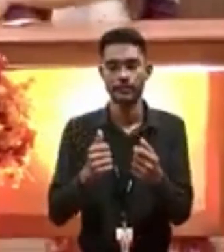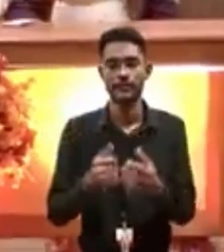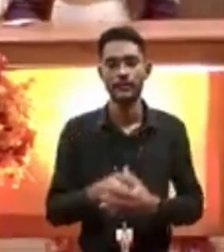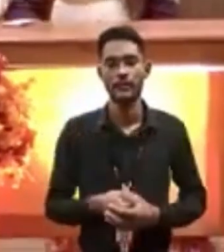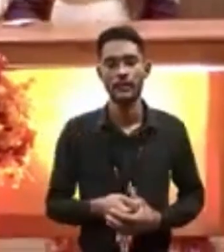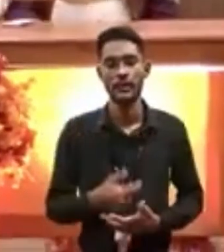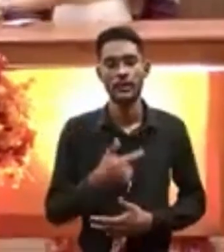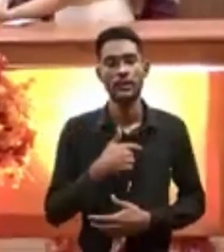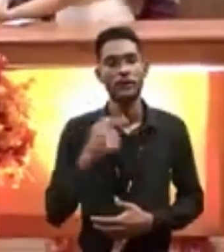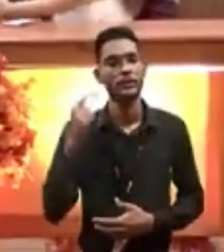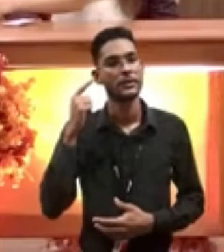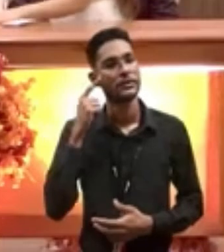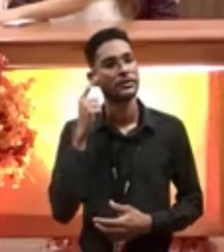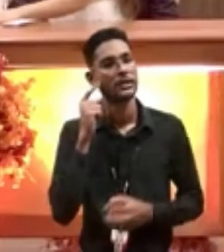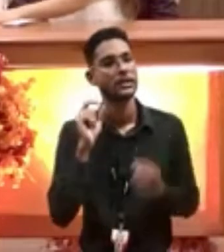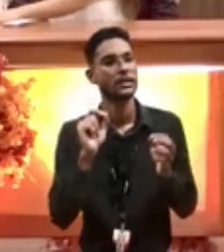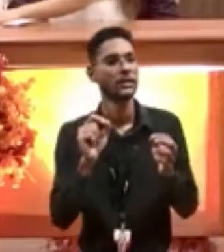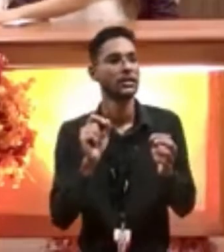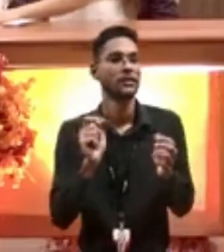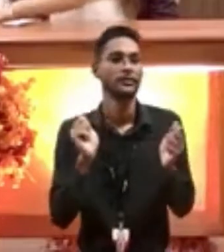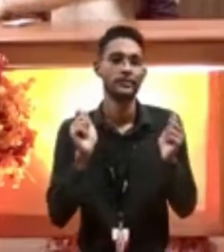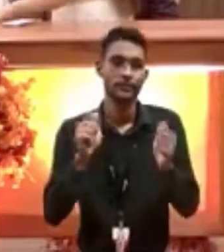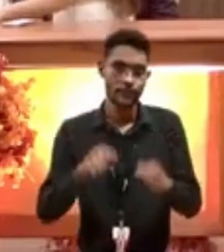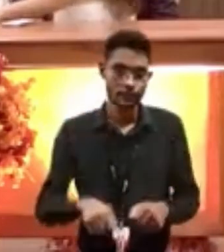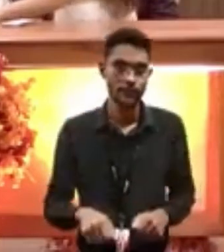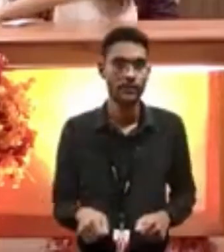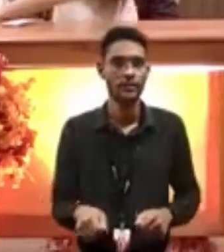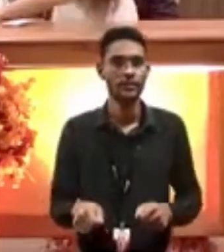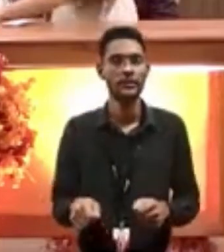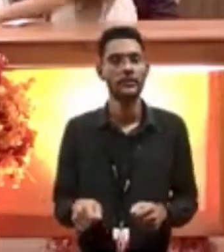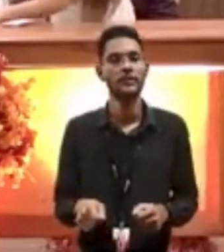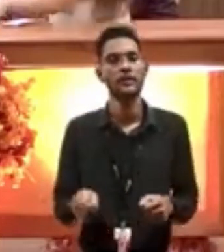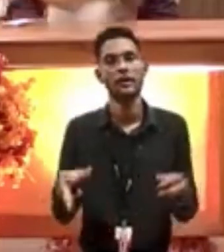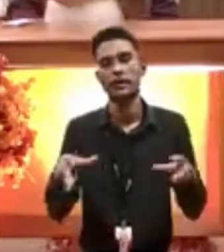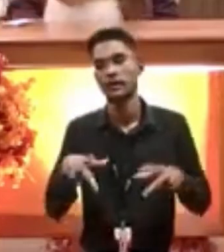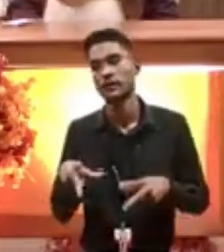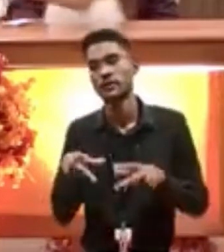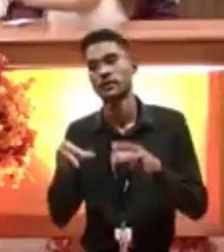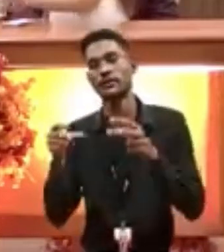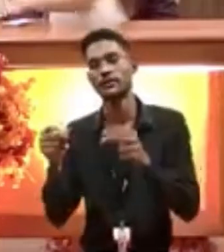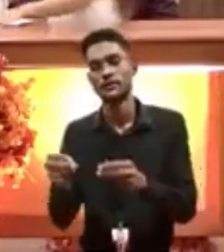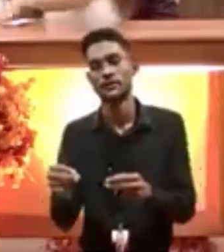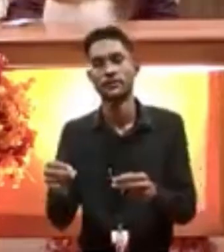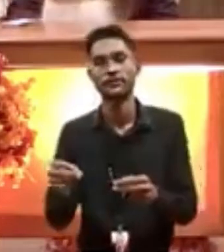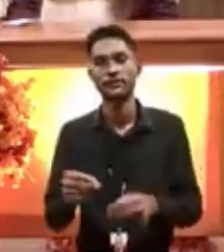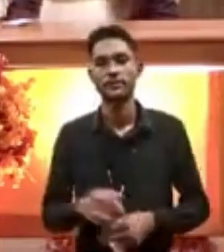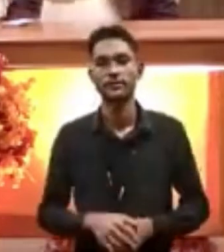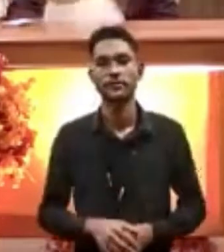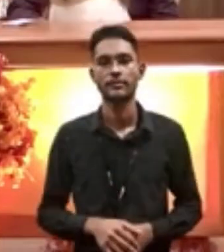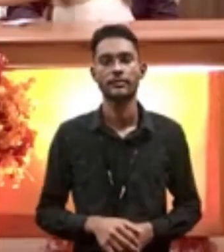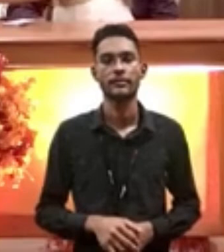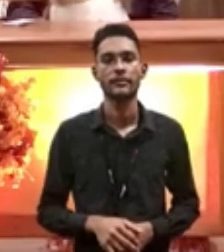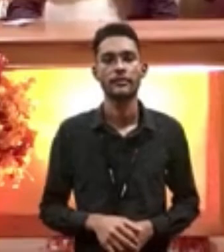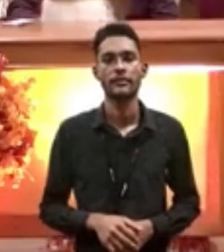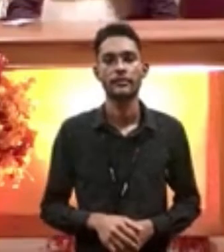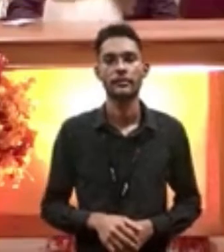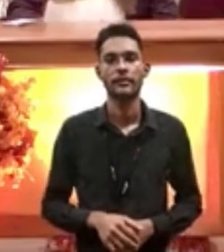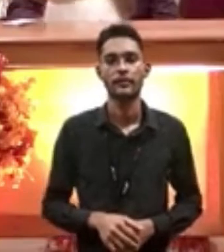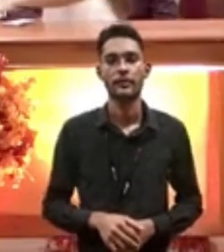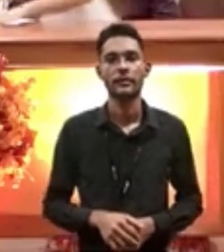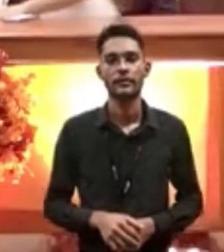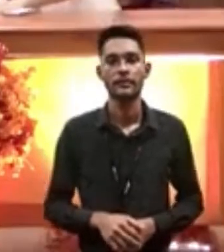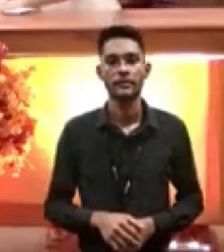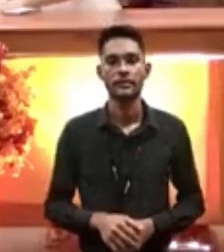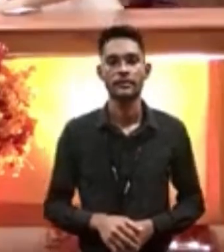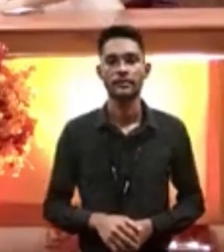no que eu poderia fazer, né? Juntamente com as meninas aqui, o que eu poderia fazer além também do